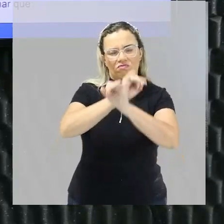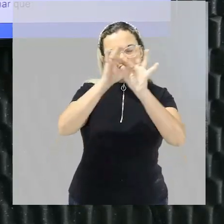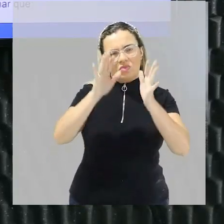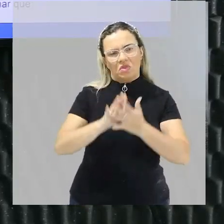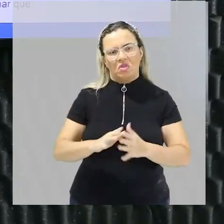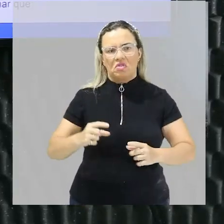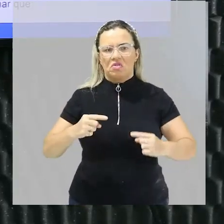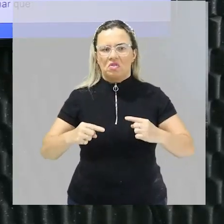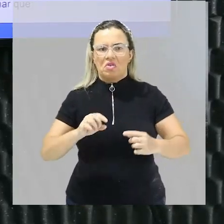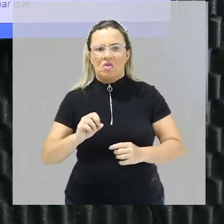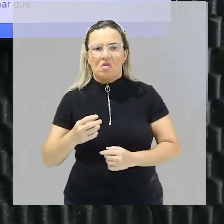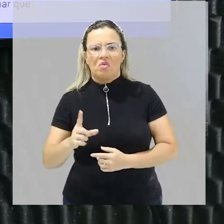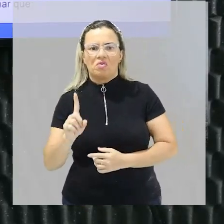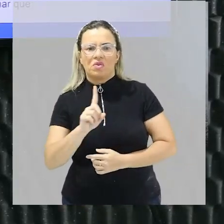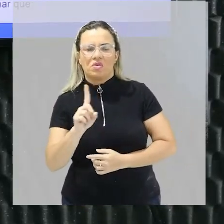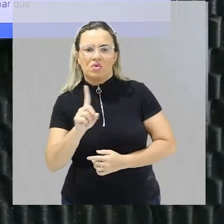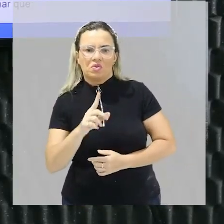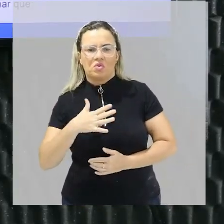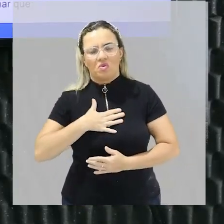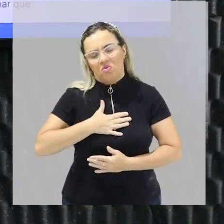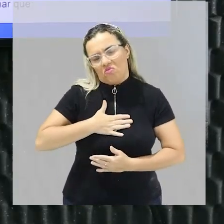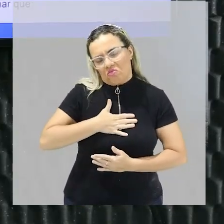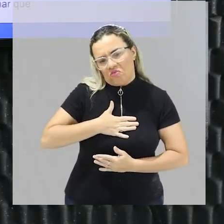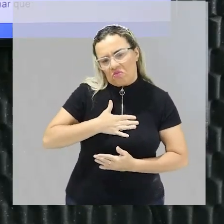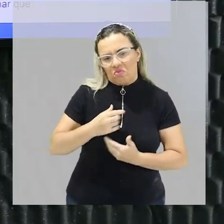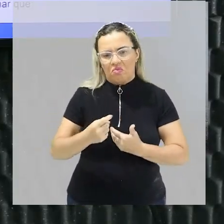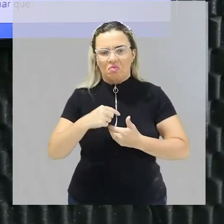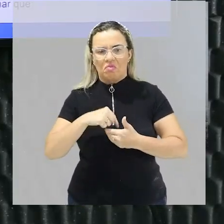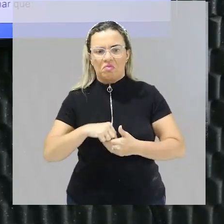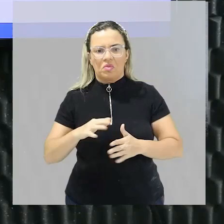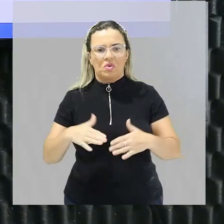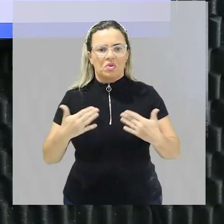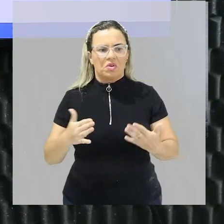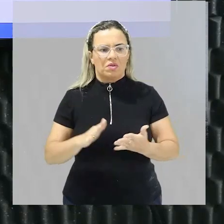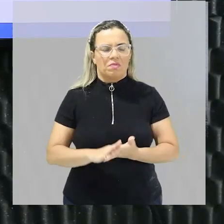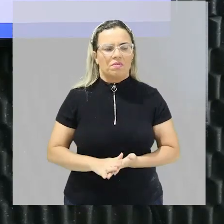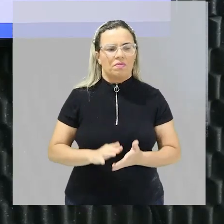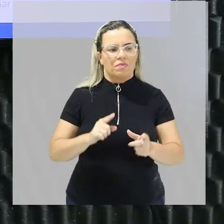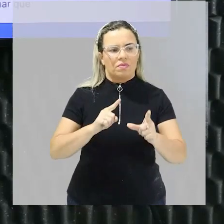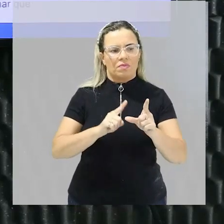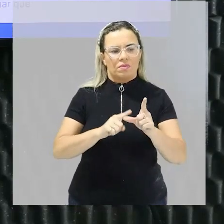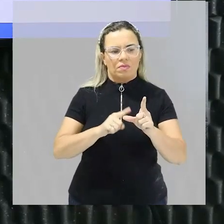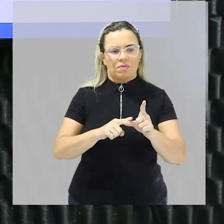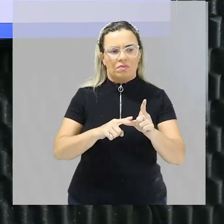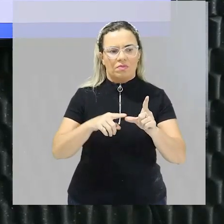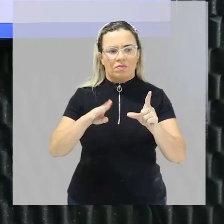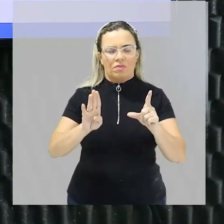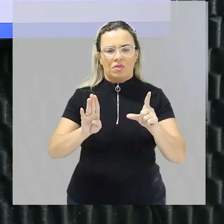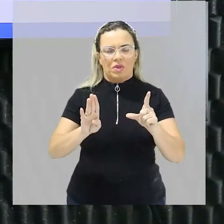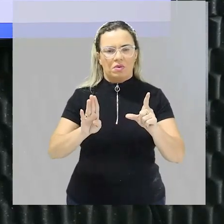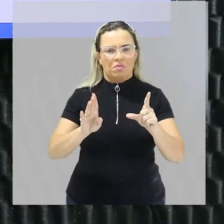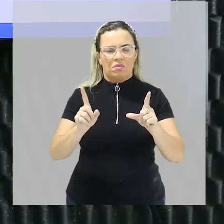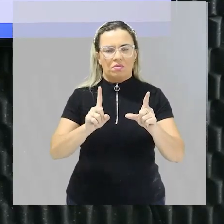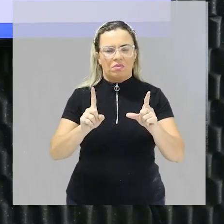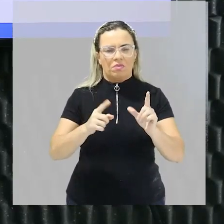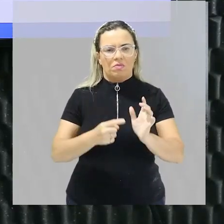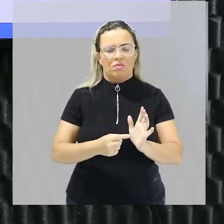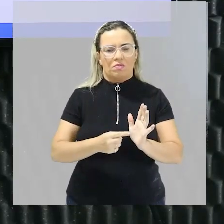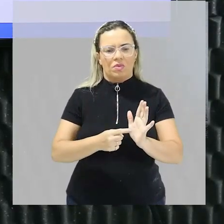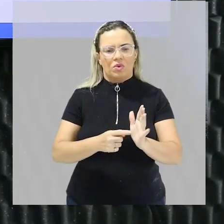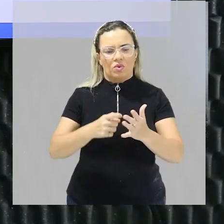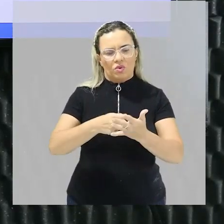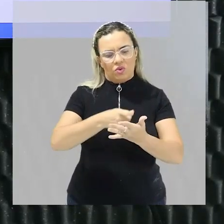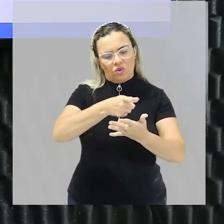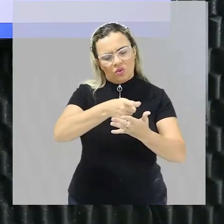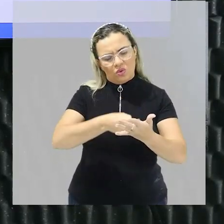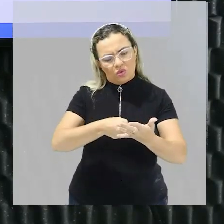ou não, né, do gosto e da sua subjetividade. A letra B, ela não traz algo que o